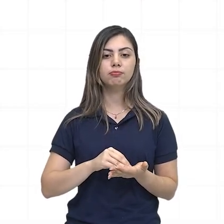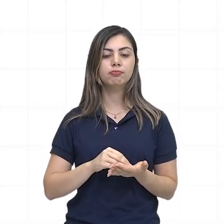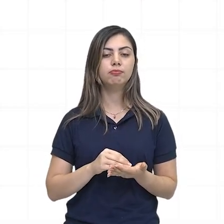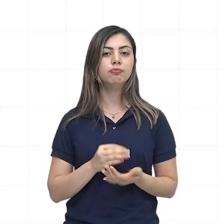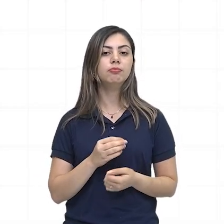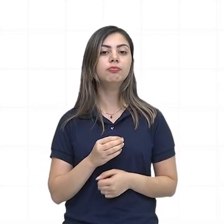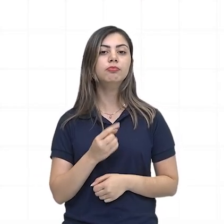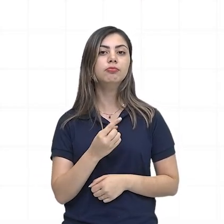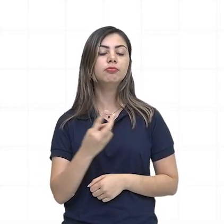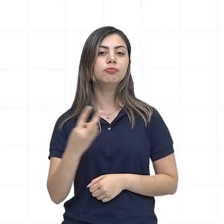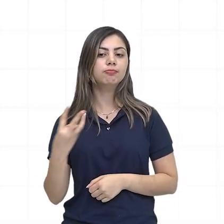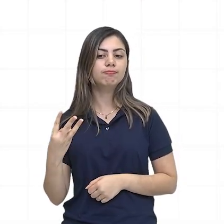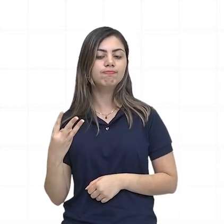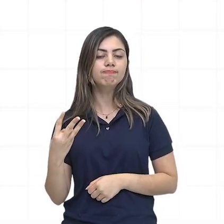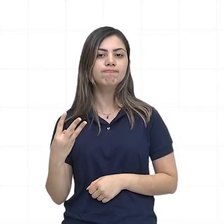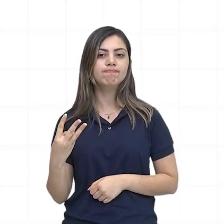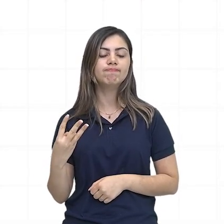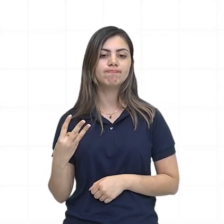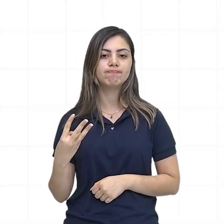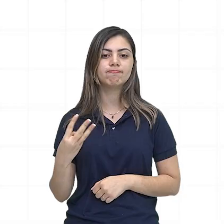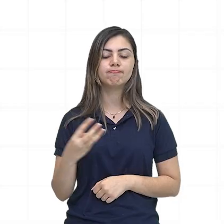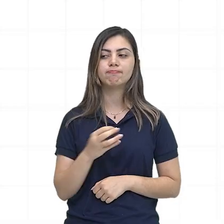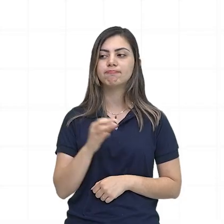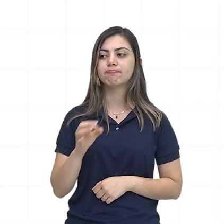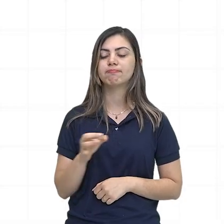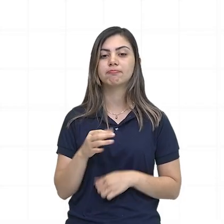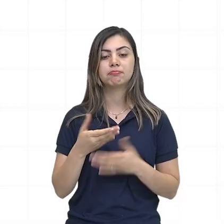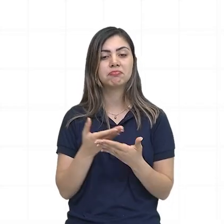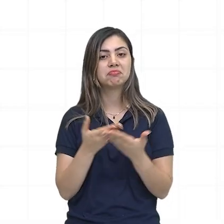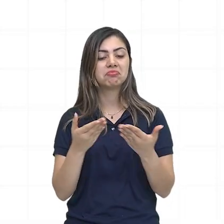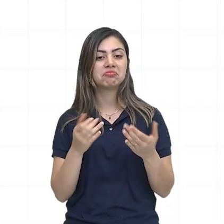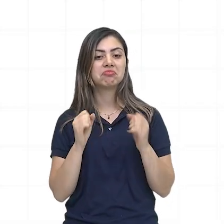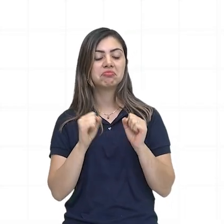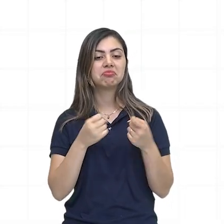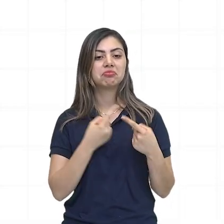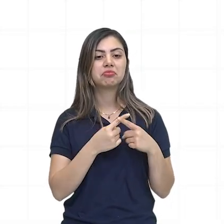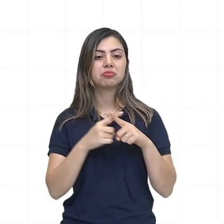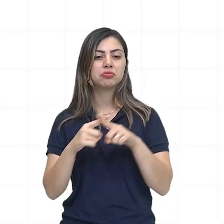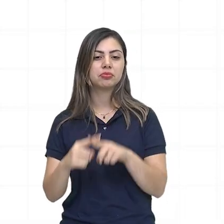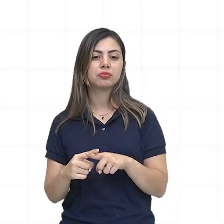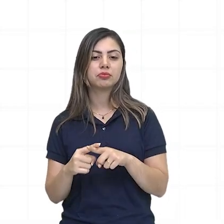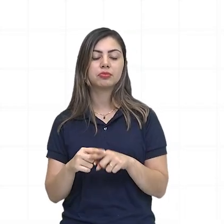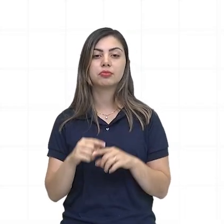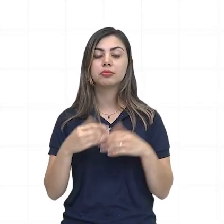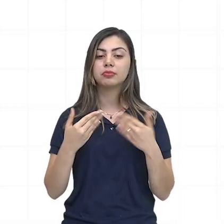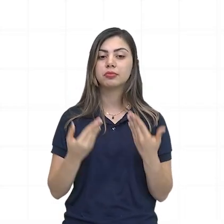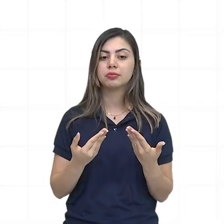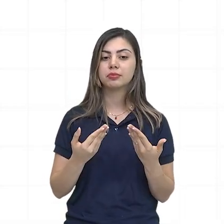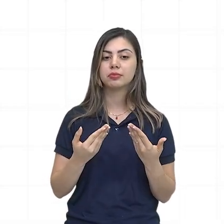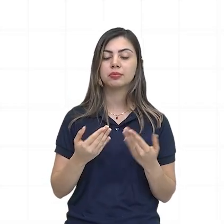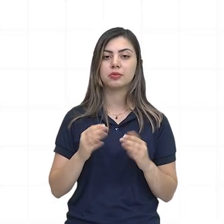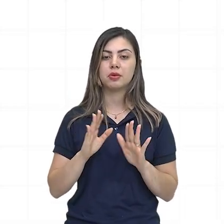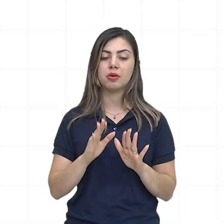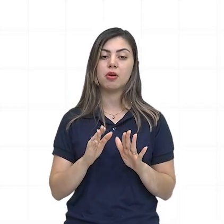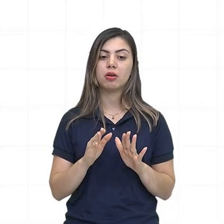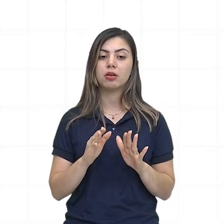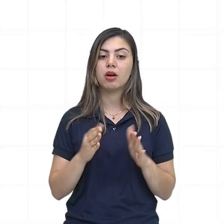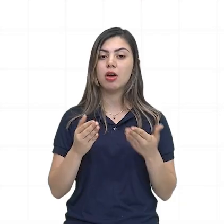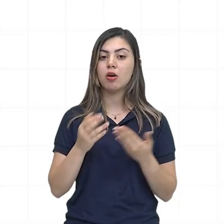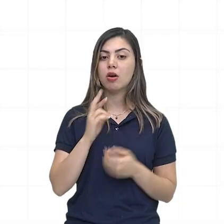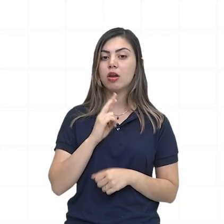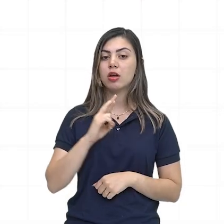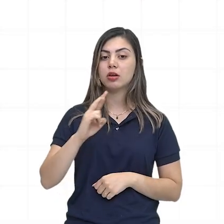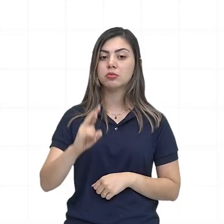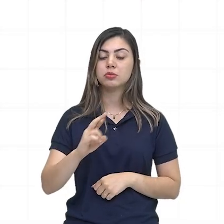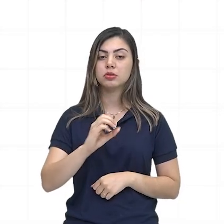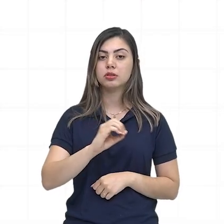1, 2, 3. Aí você pode ir fazendo o resultado, eu pego o resultado,